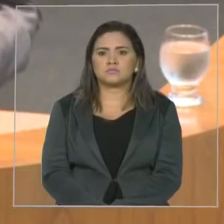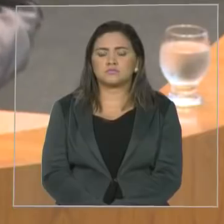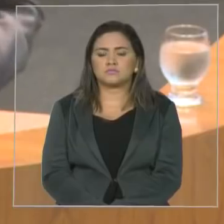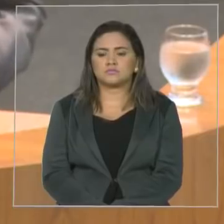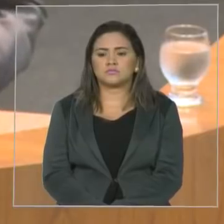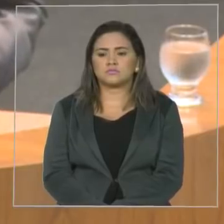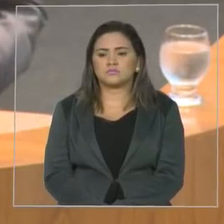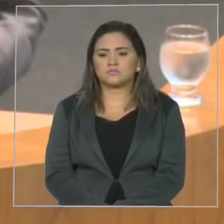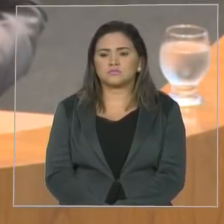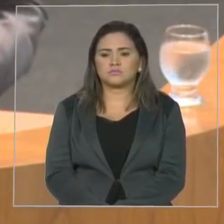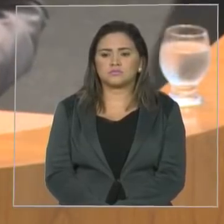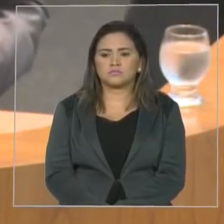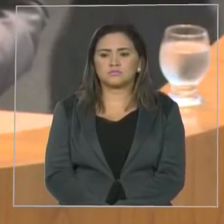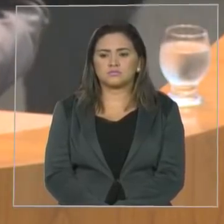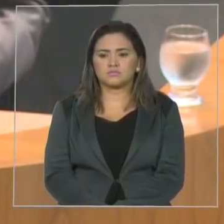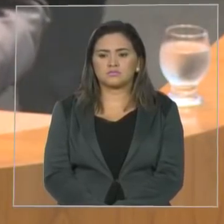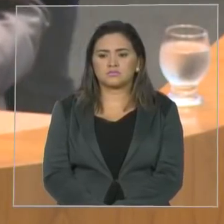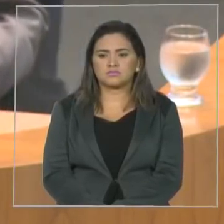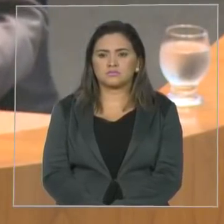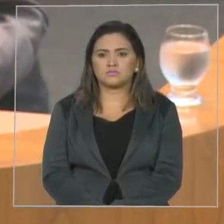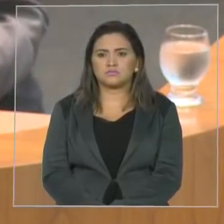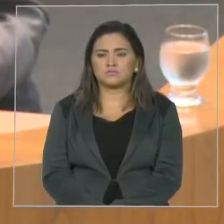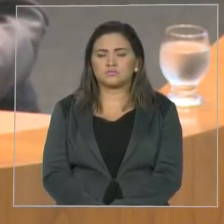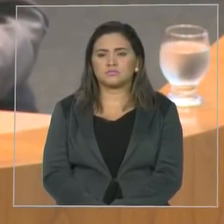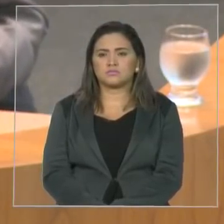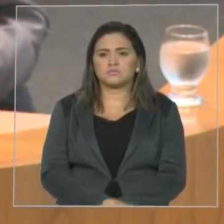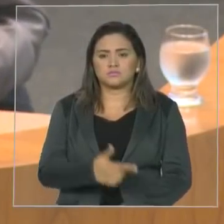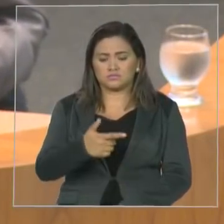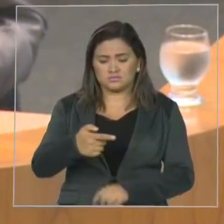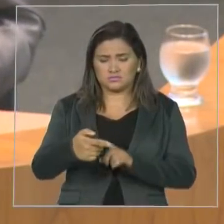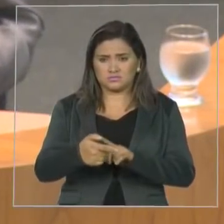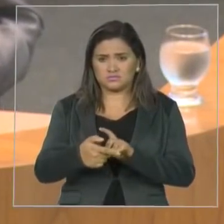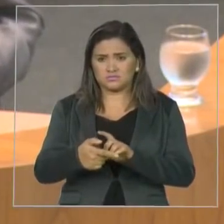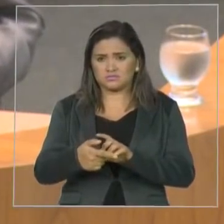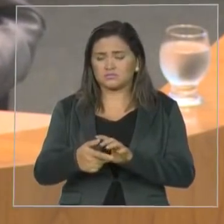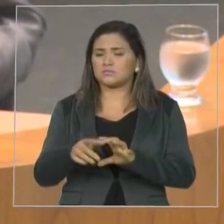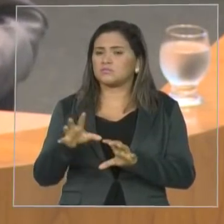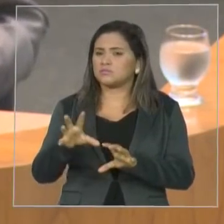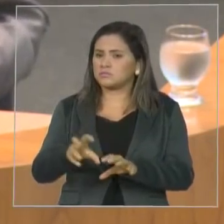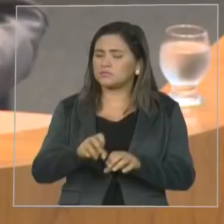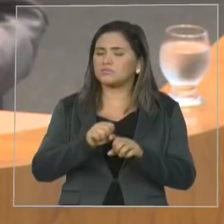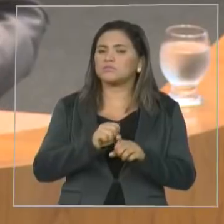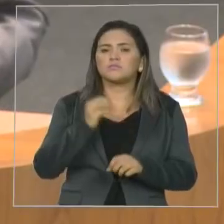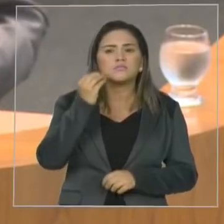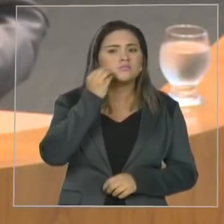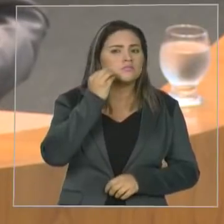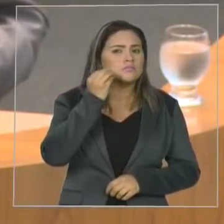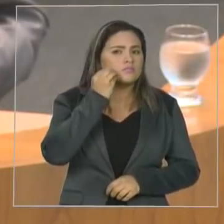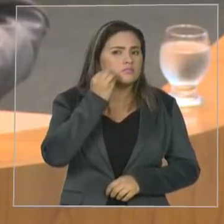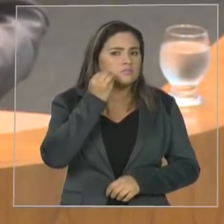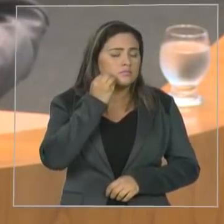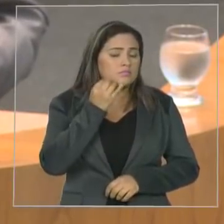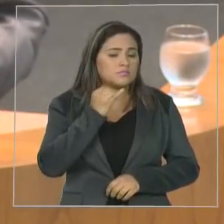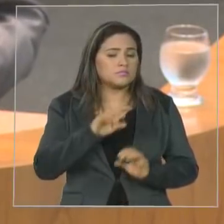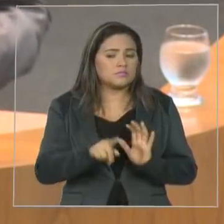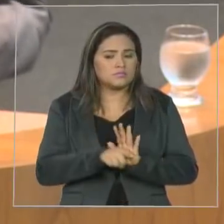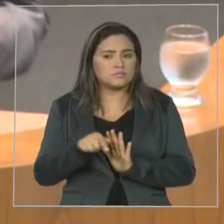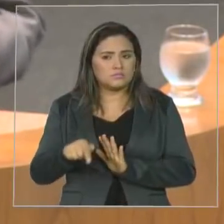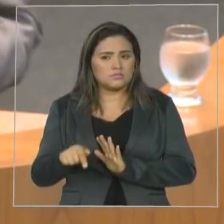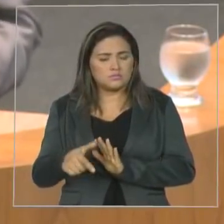ver, o governo está colocando as Forças Armadas em uma situação de